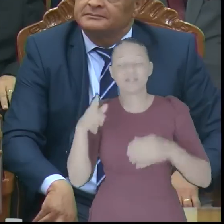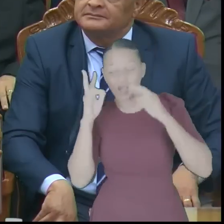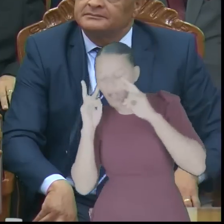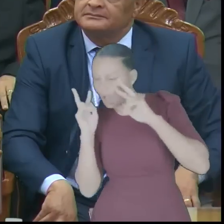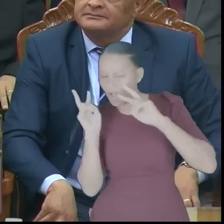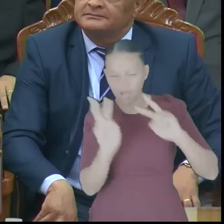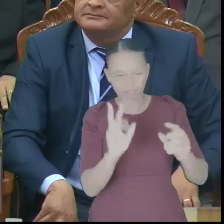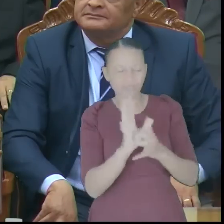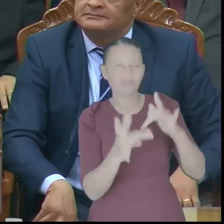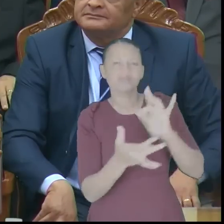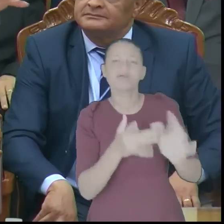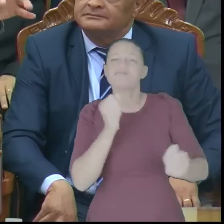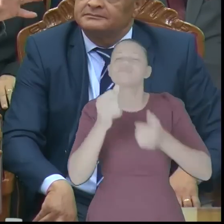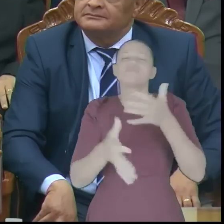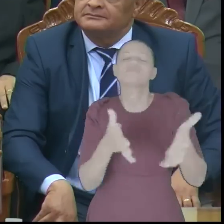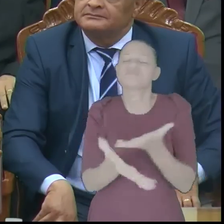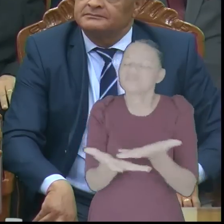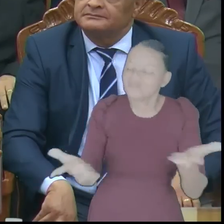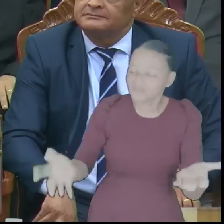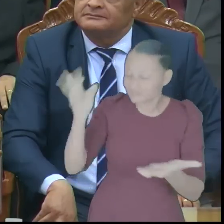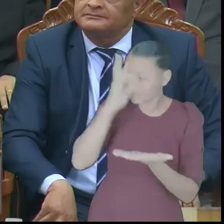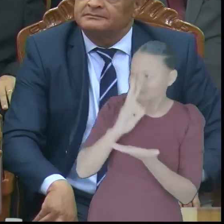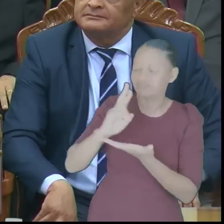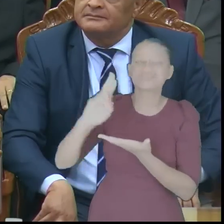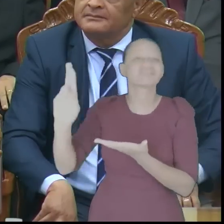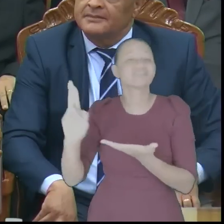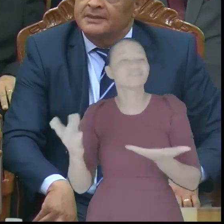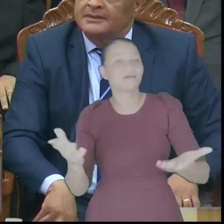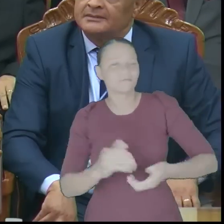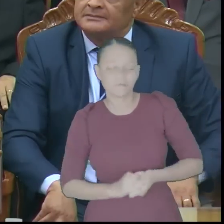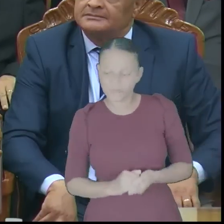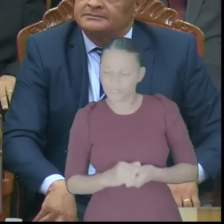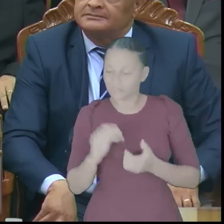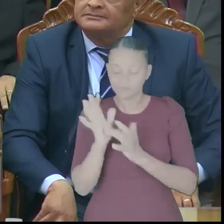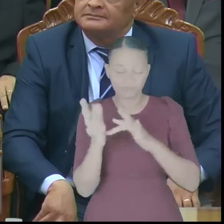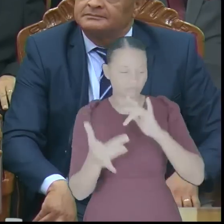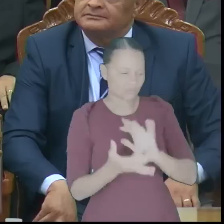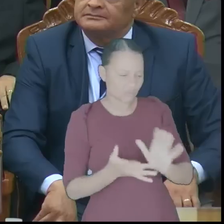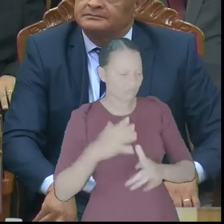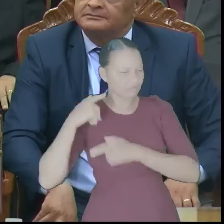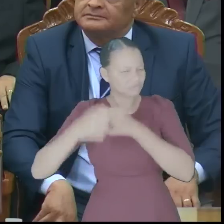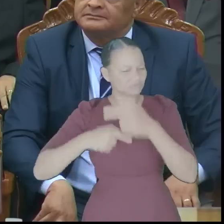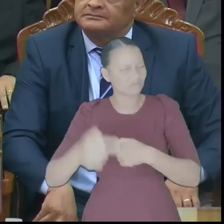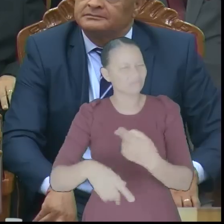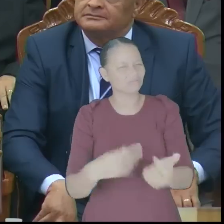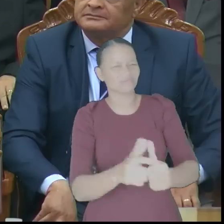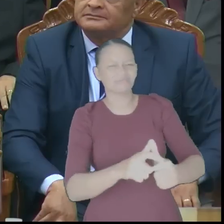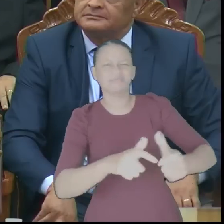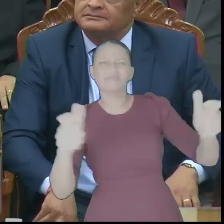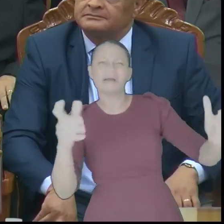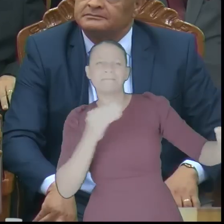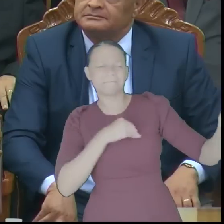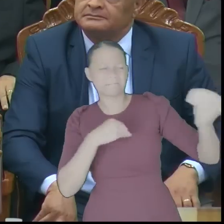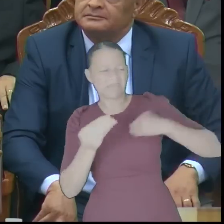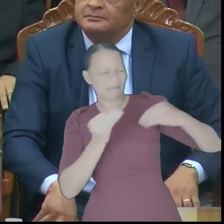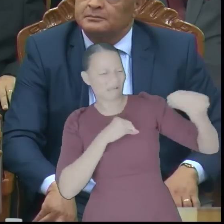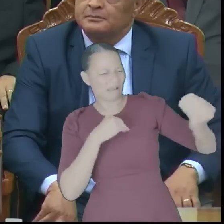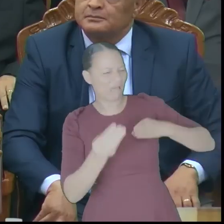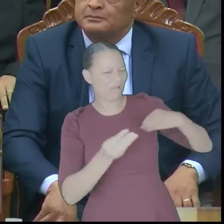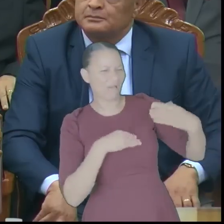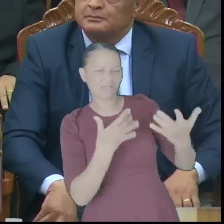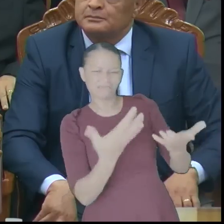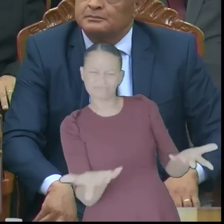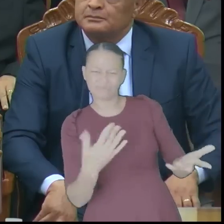Senhor, dá-nos um sinal que nos basta. Jesus disse: uma geração má e adúltera me pede um sinal.